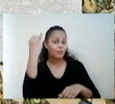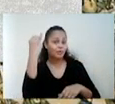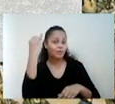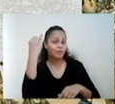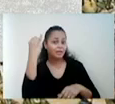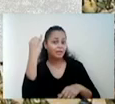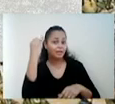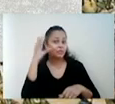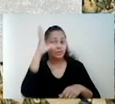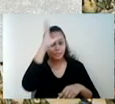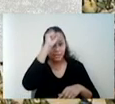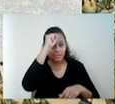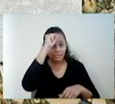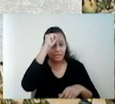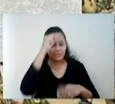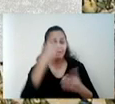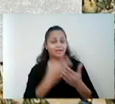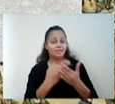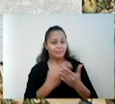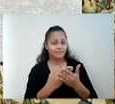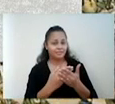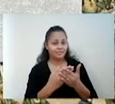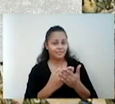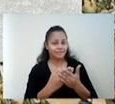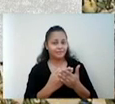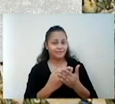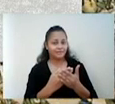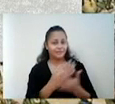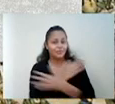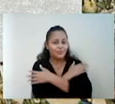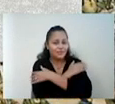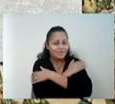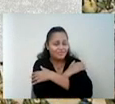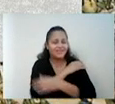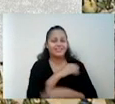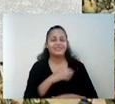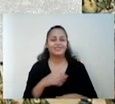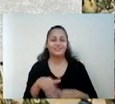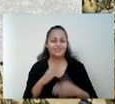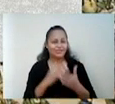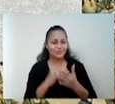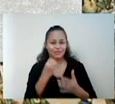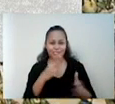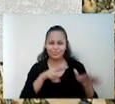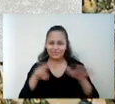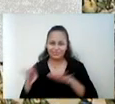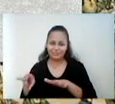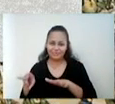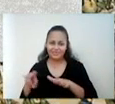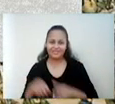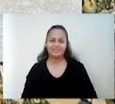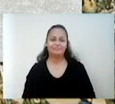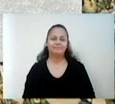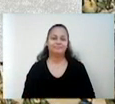para fixar o que nós aprendemos ao longo da aula. Um abraço a todos, uma boa semana.